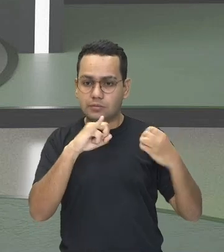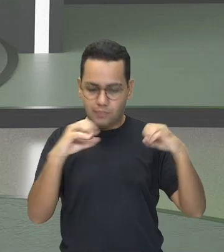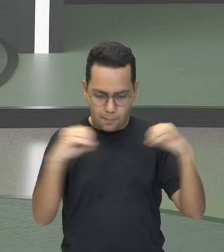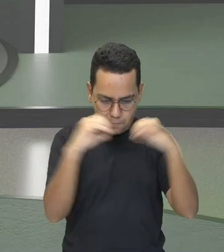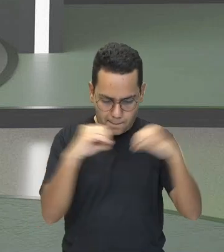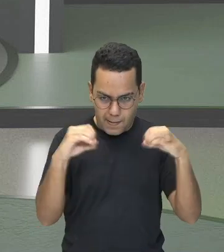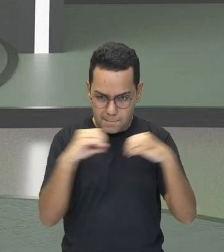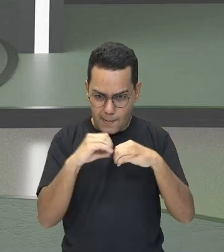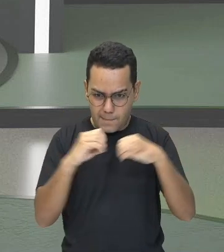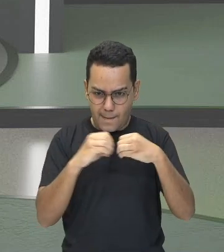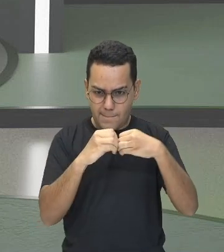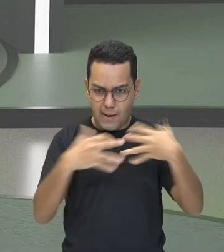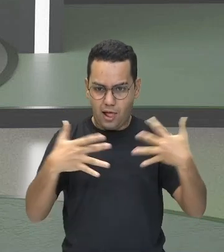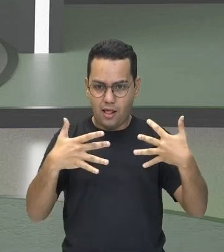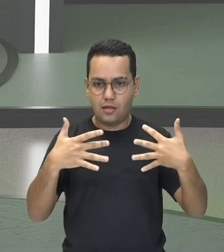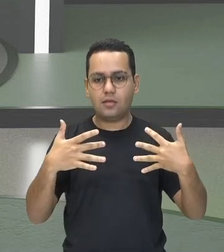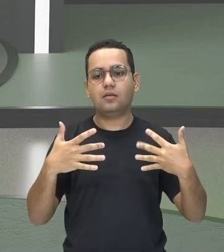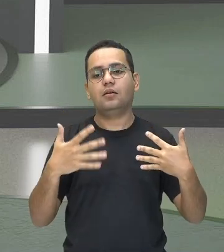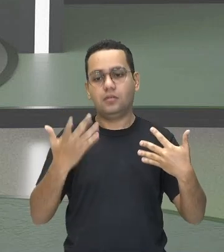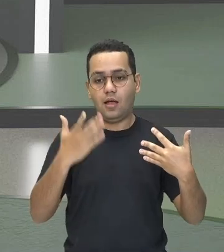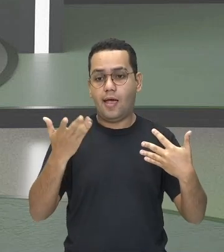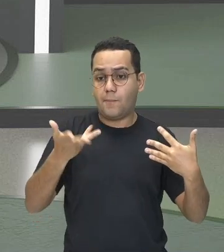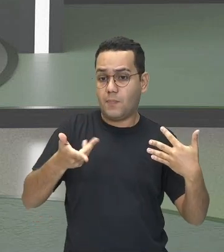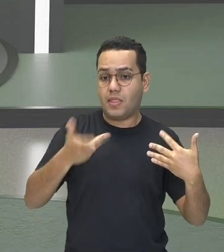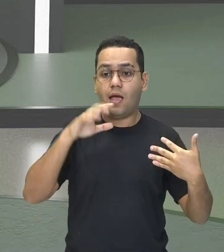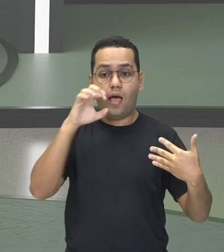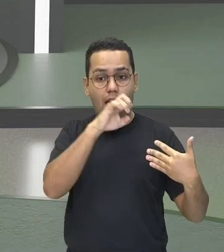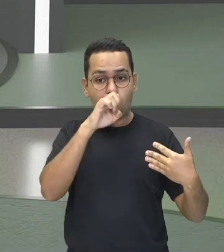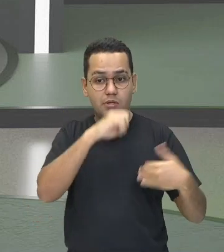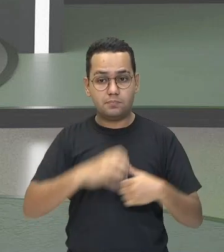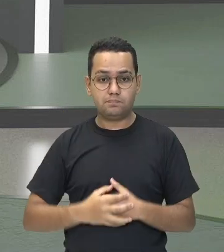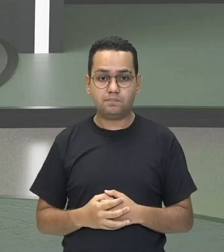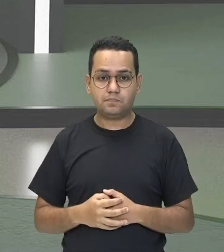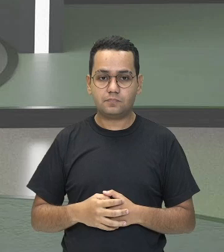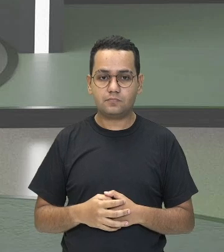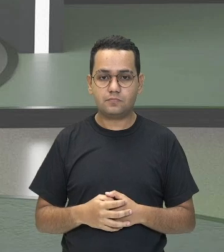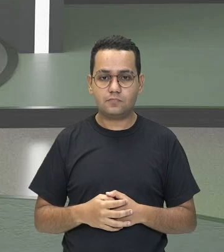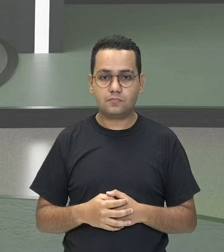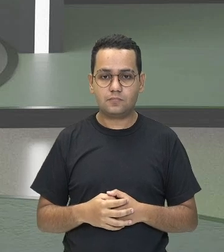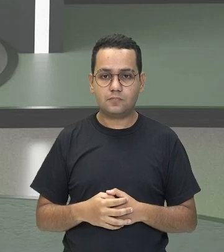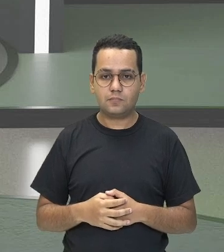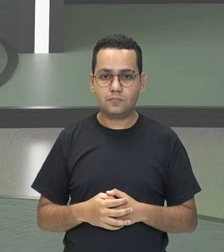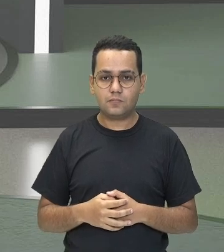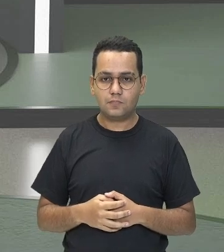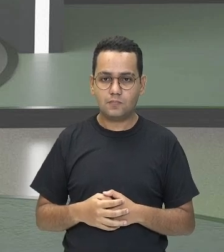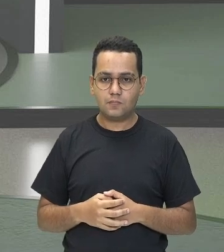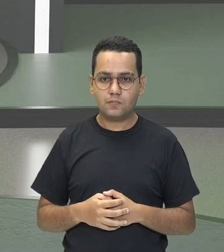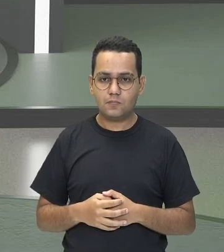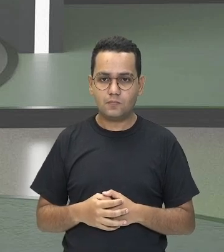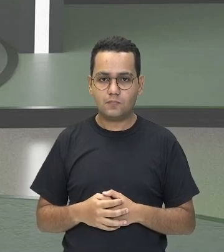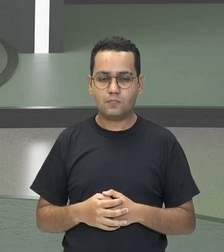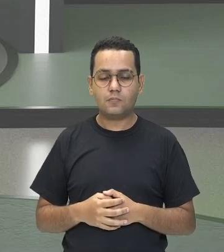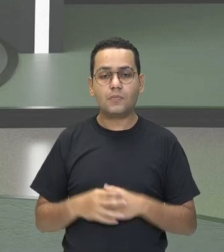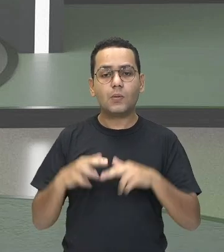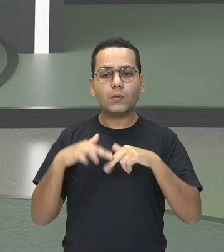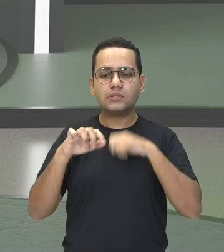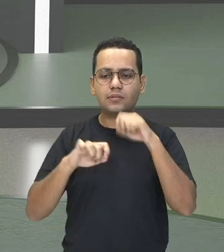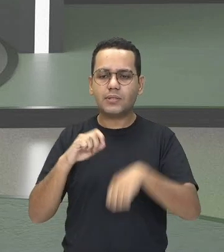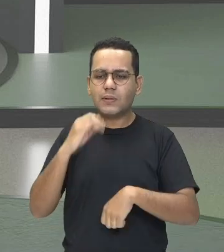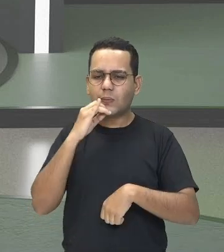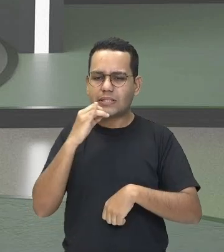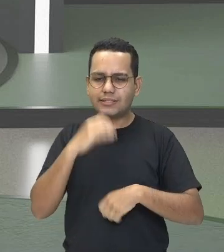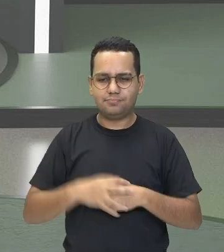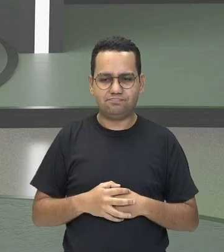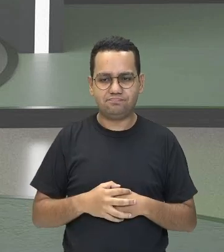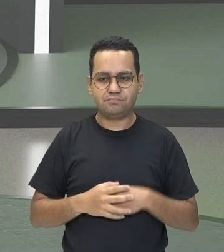mais rápido elas aconteçam ali eu posso intensificar isso colocando uma panela de pressão aí eu